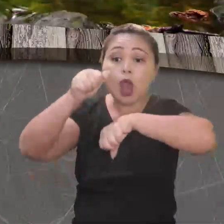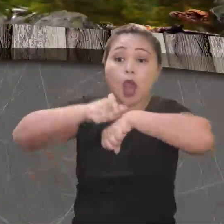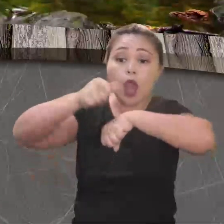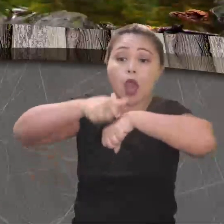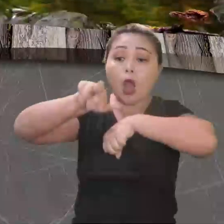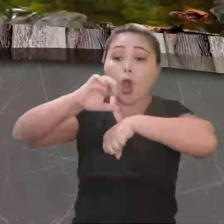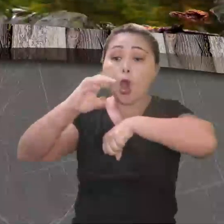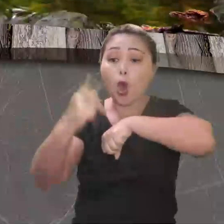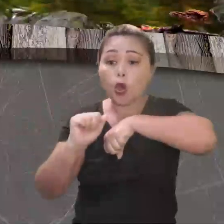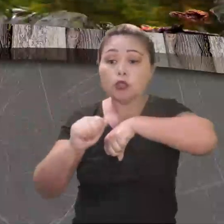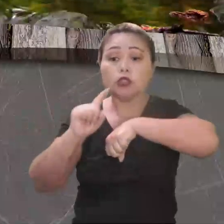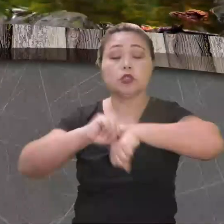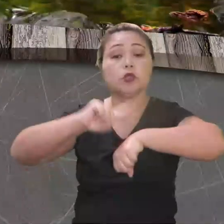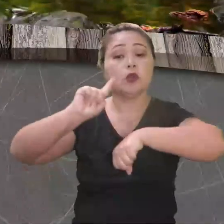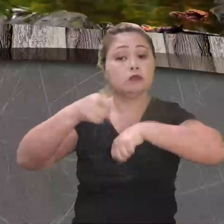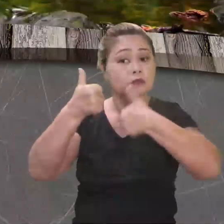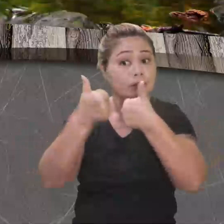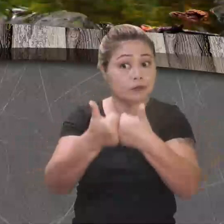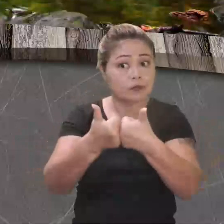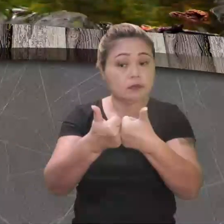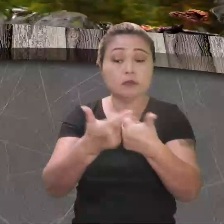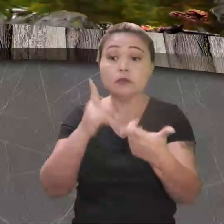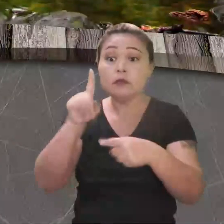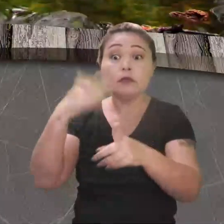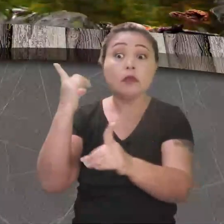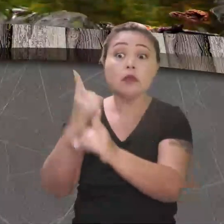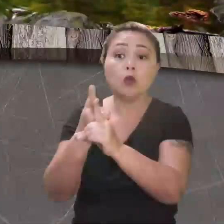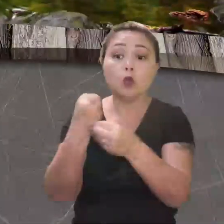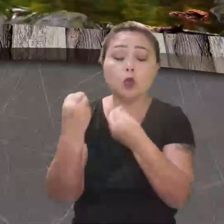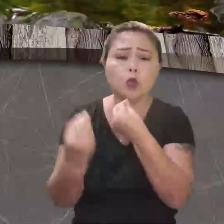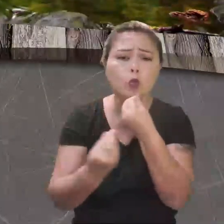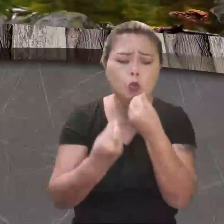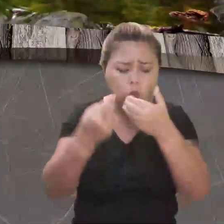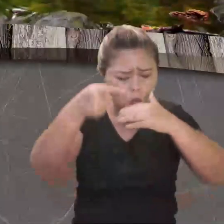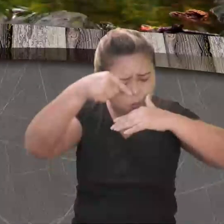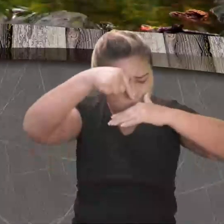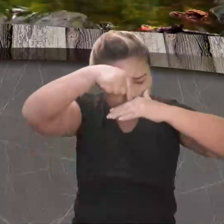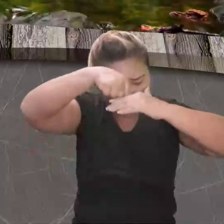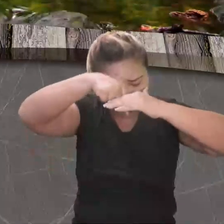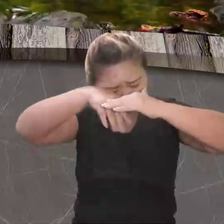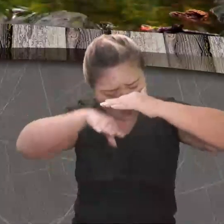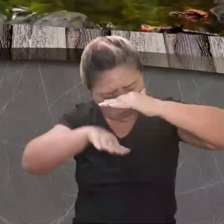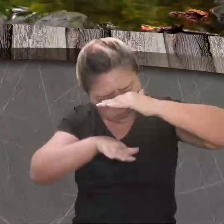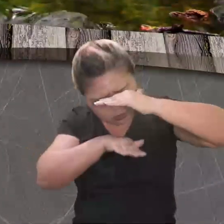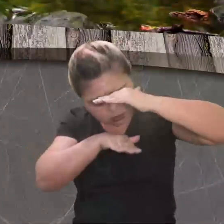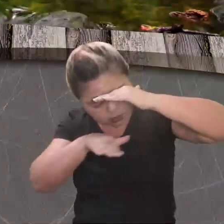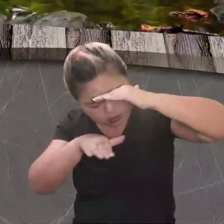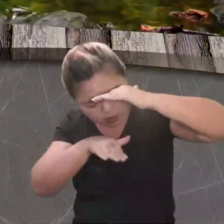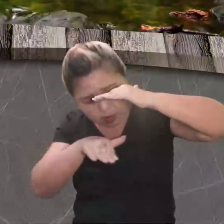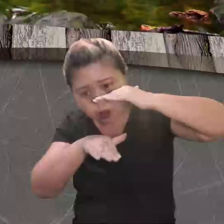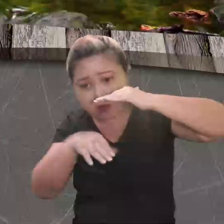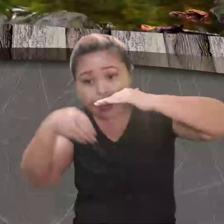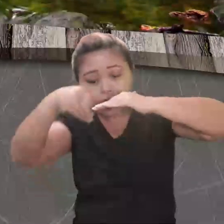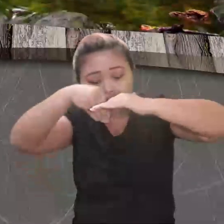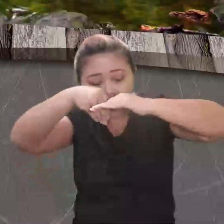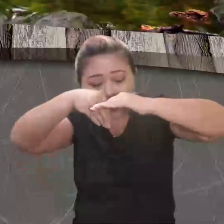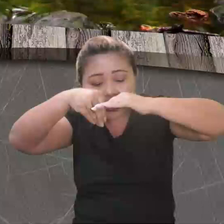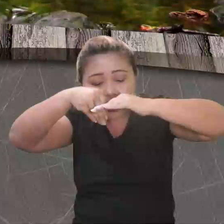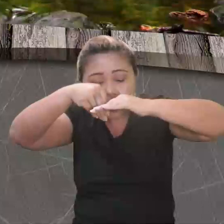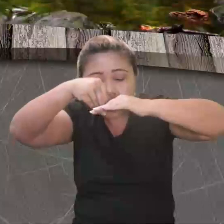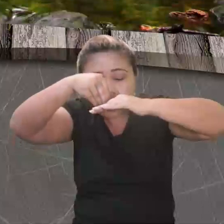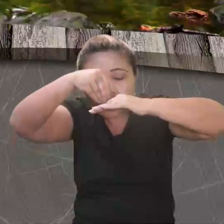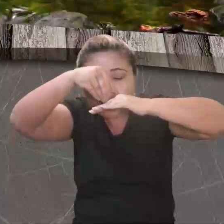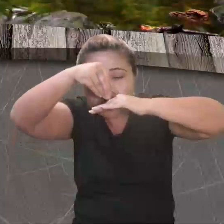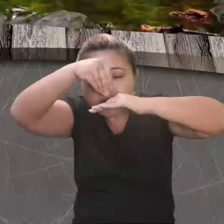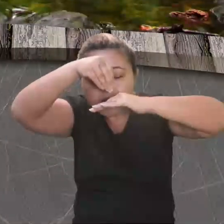tá bom? E aí, você vai encontrar como, professor, ele está lá nas camadas muito abaixo do solo. Como é que eu consigo